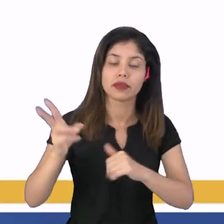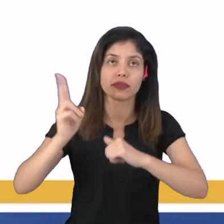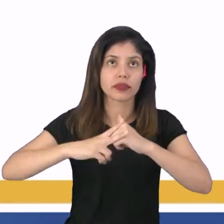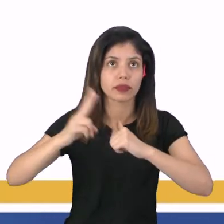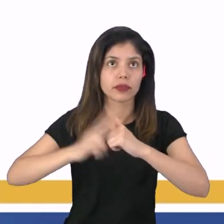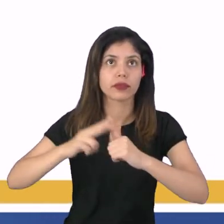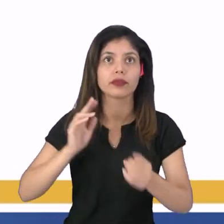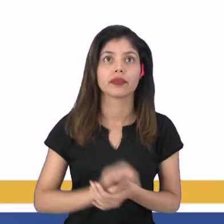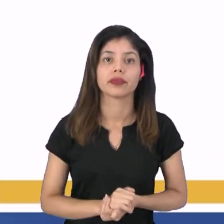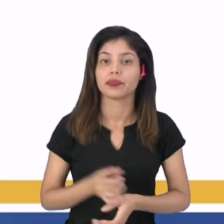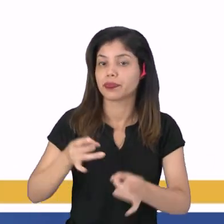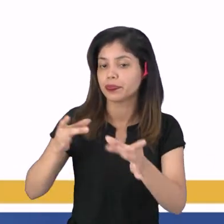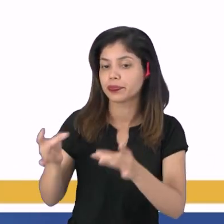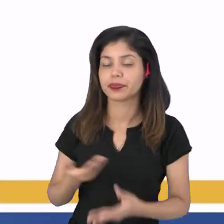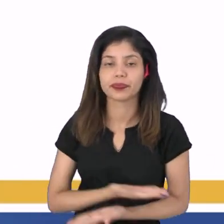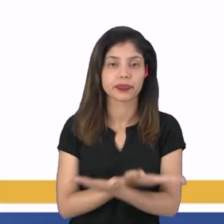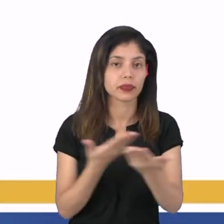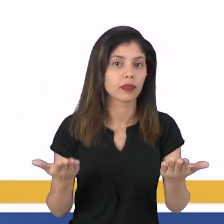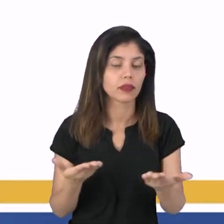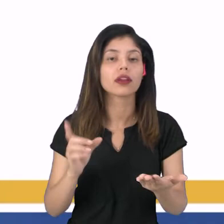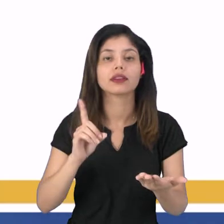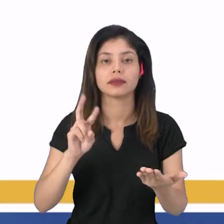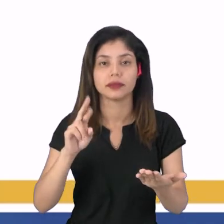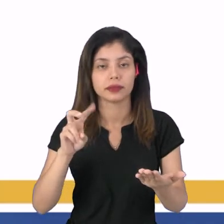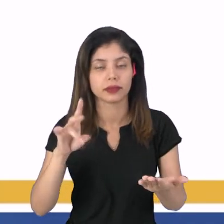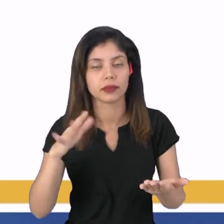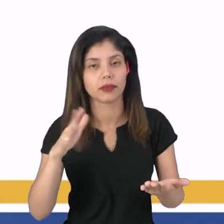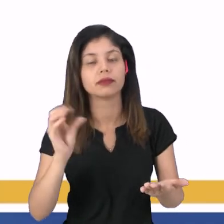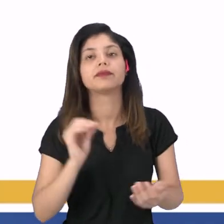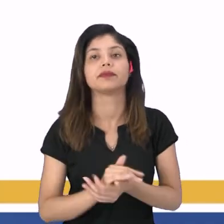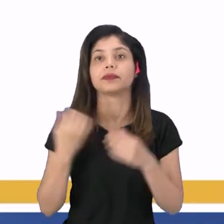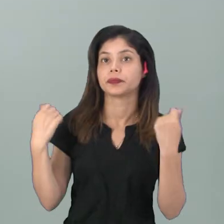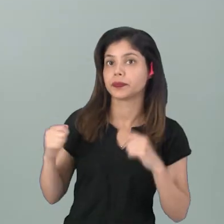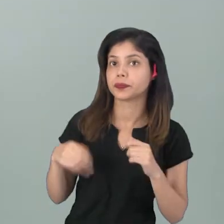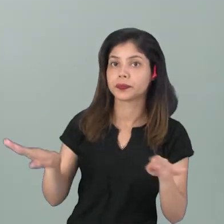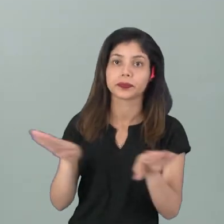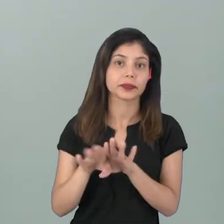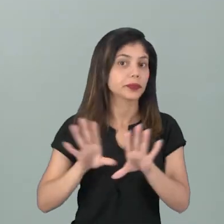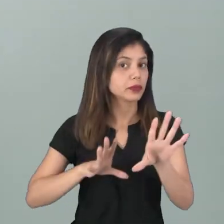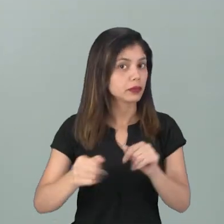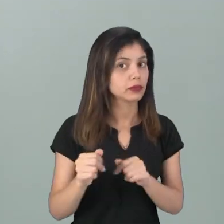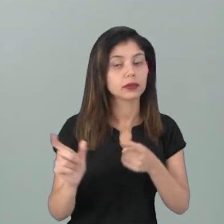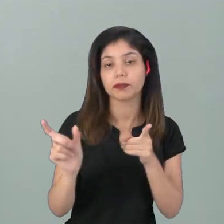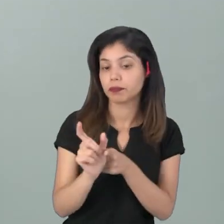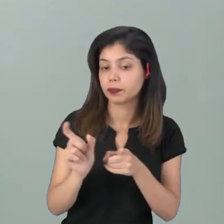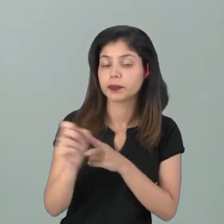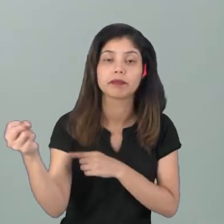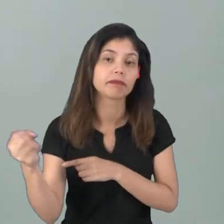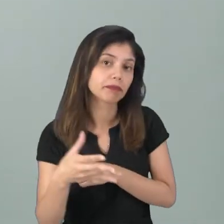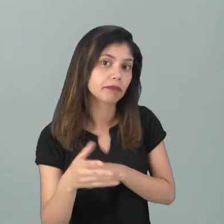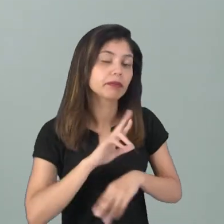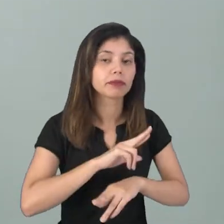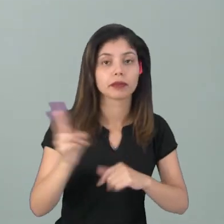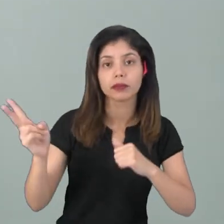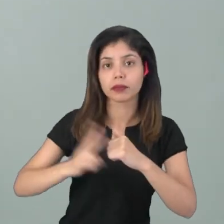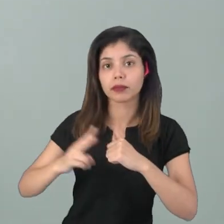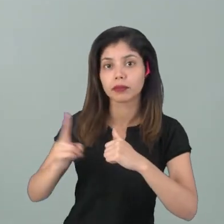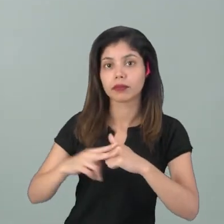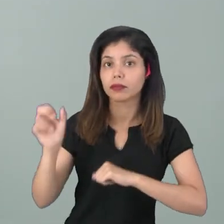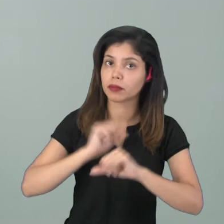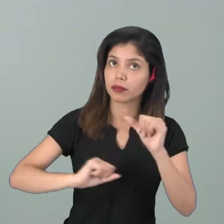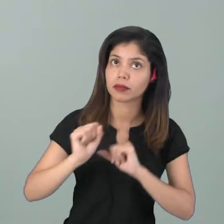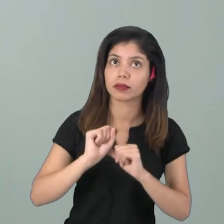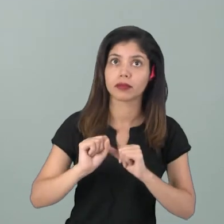verbos. Então, é uma dica para vocês. Na derivação regressiva, a gente vai ter uma formação de palavras novas de verbos que acabam